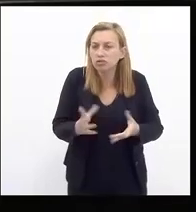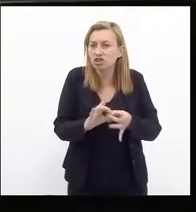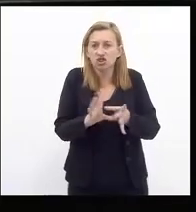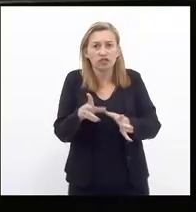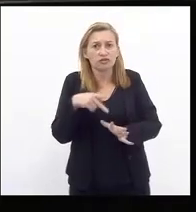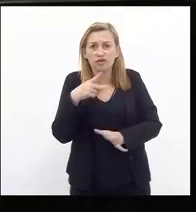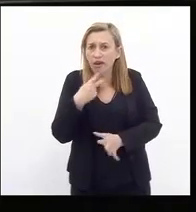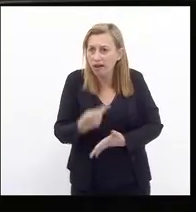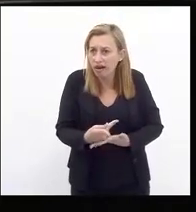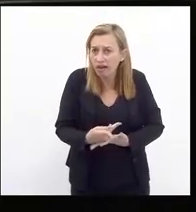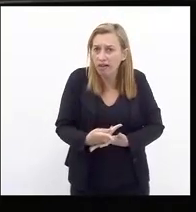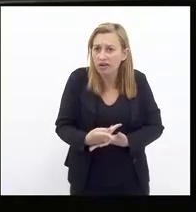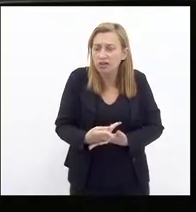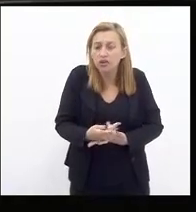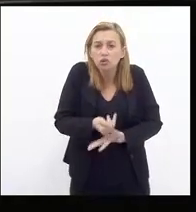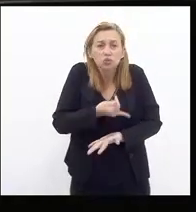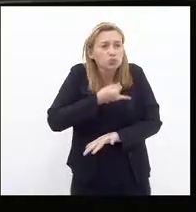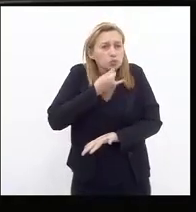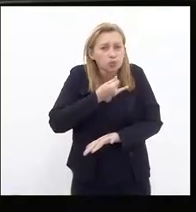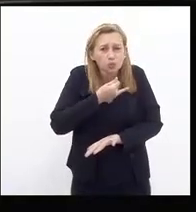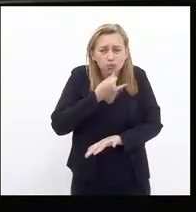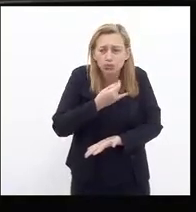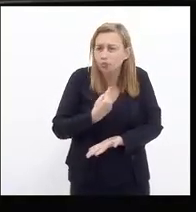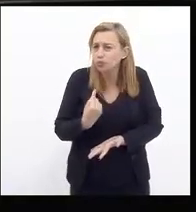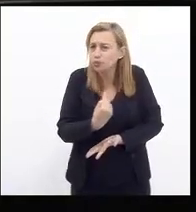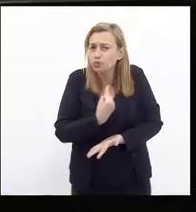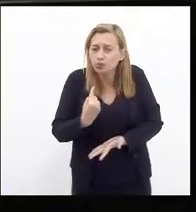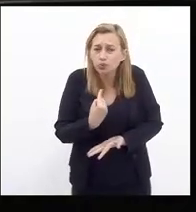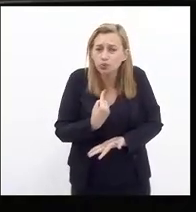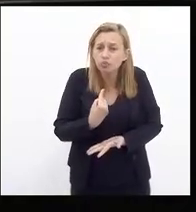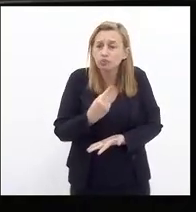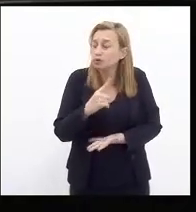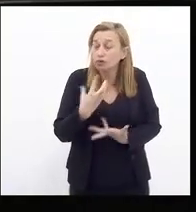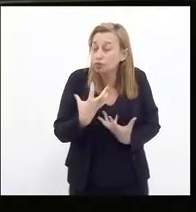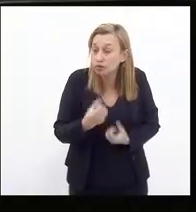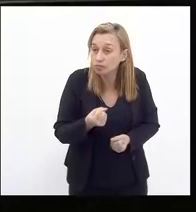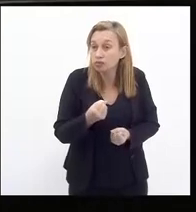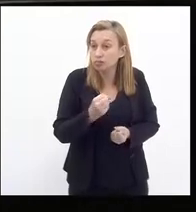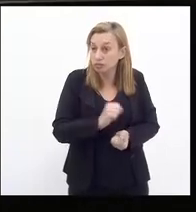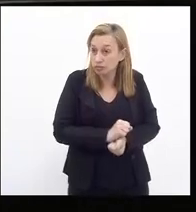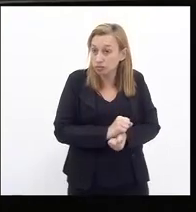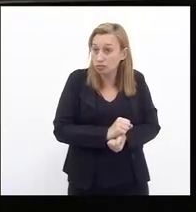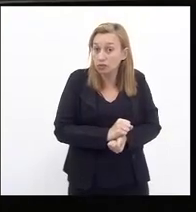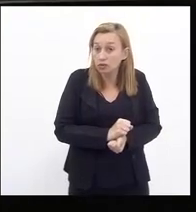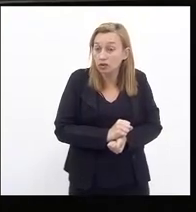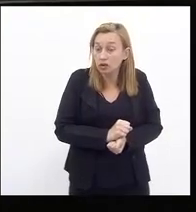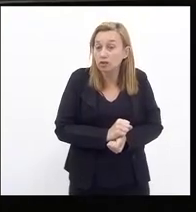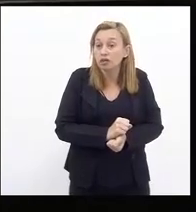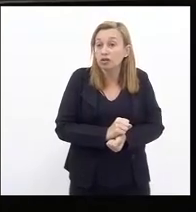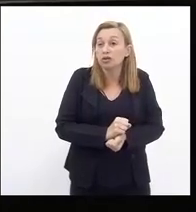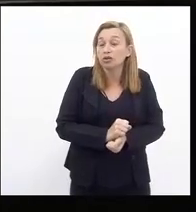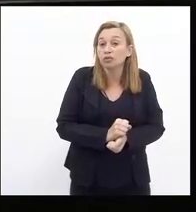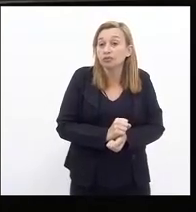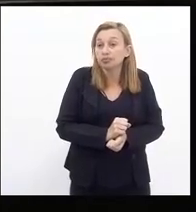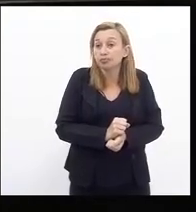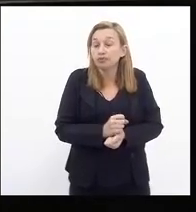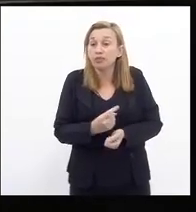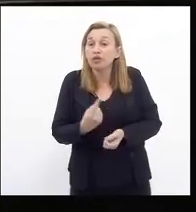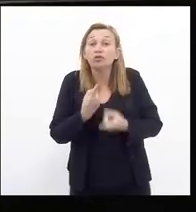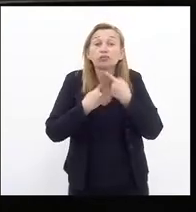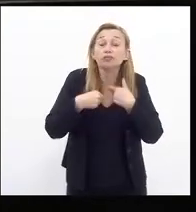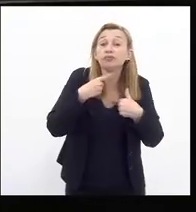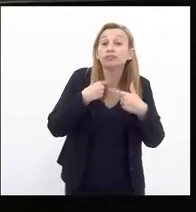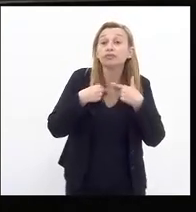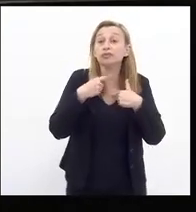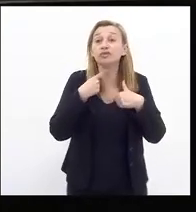manifestar a nossa tristeza e a nossa indignação ante a submissão do nosso Estado aos